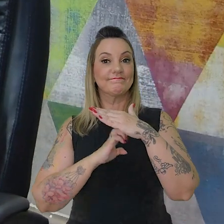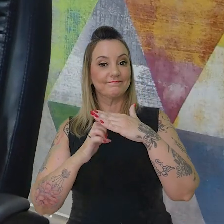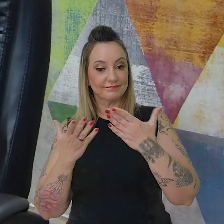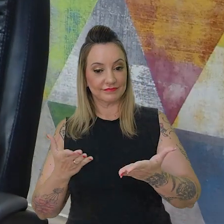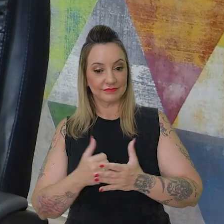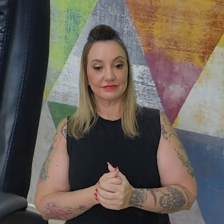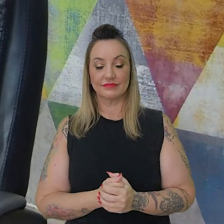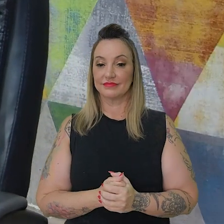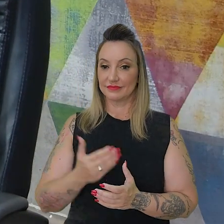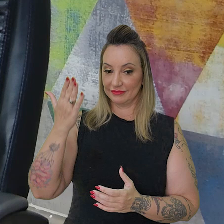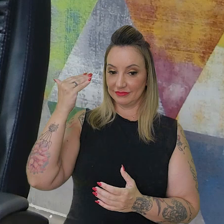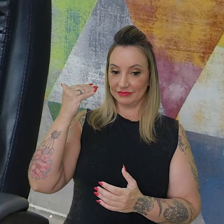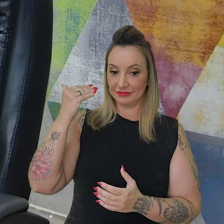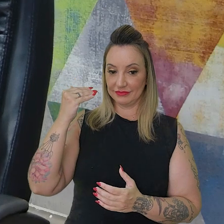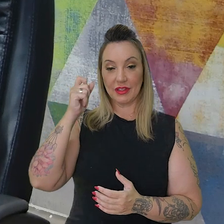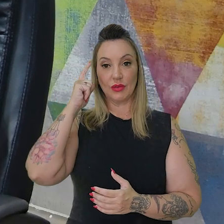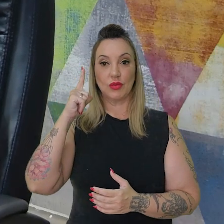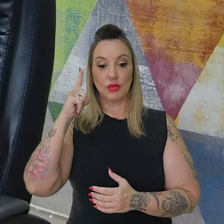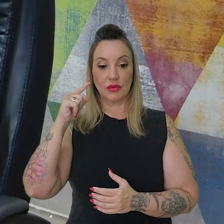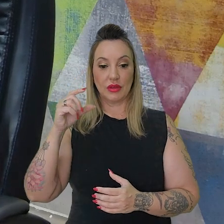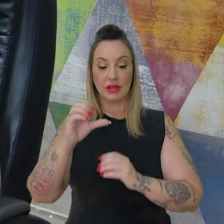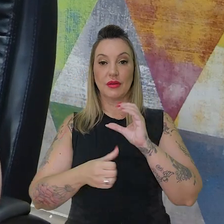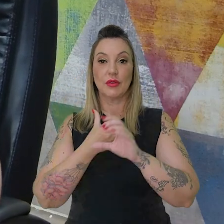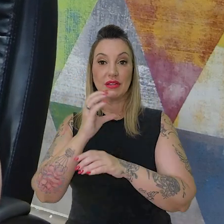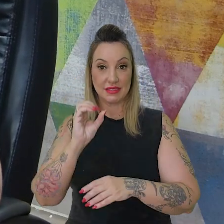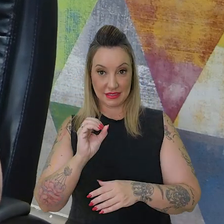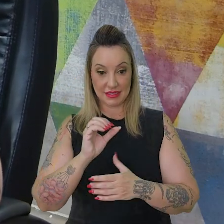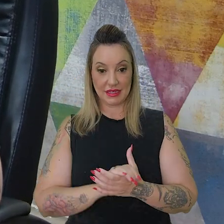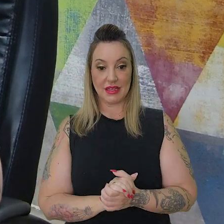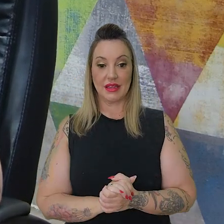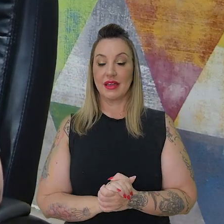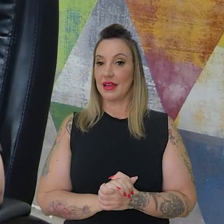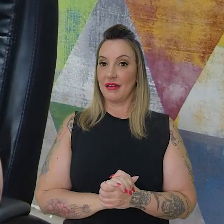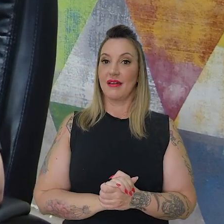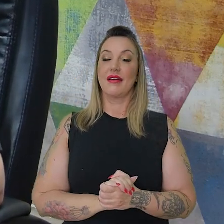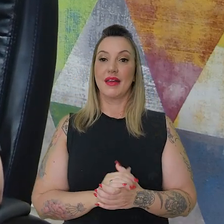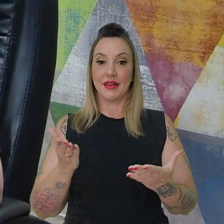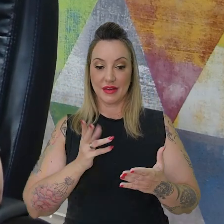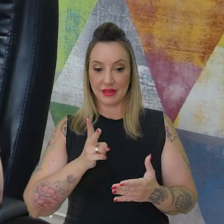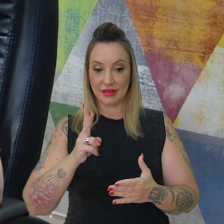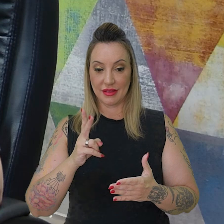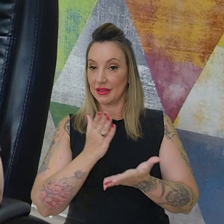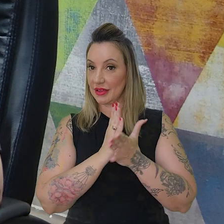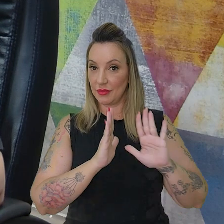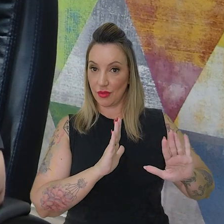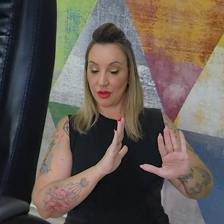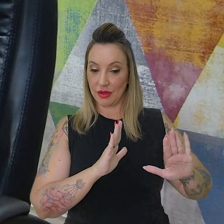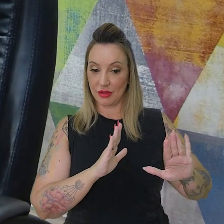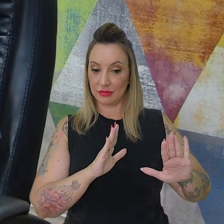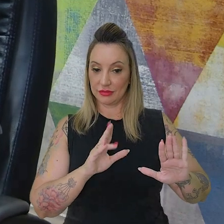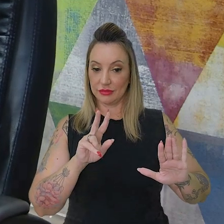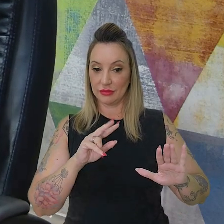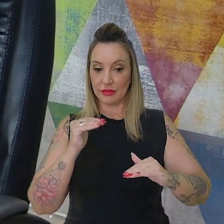Cult que antes era Cult cultura agora carbono 60 carbono 60 é E aí a cach cultora não existe mais né